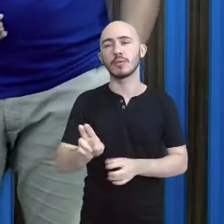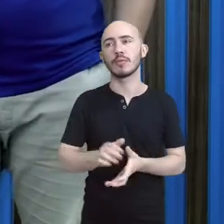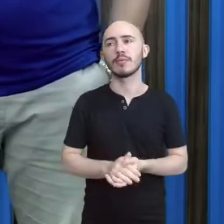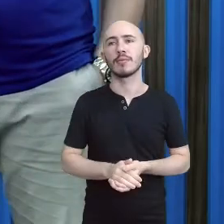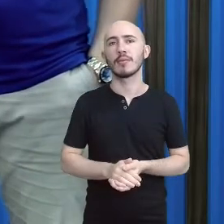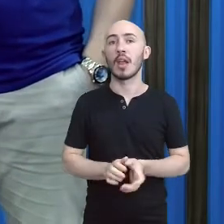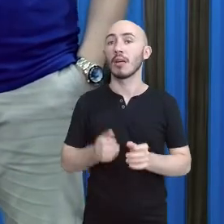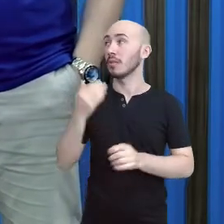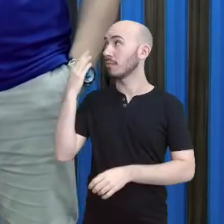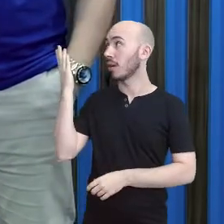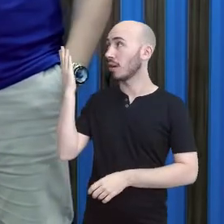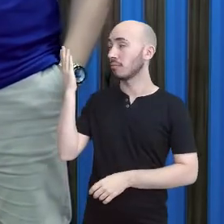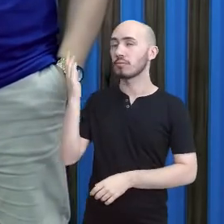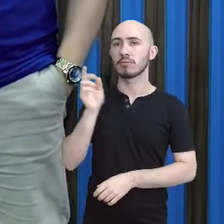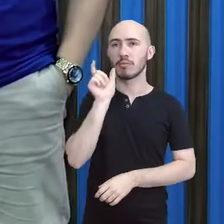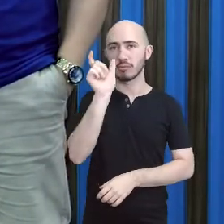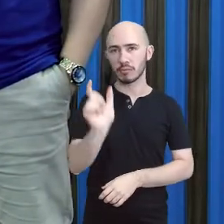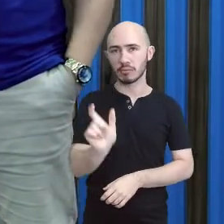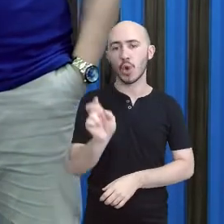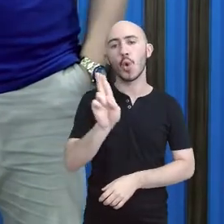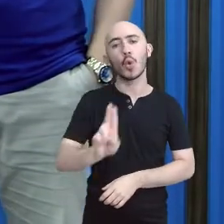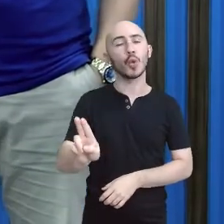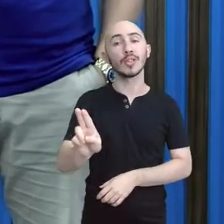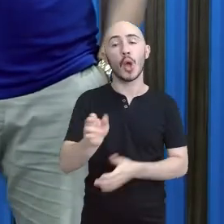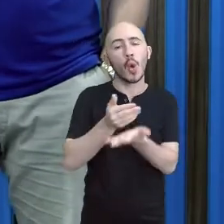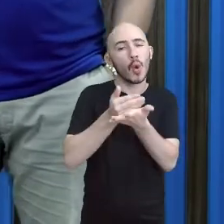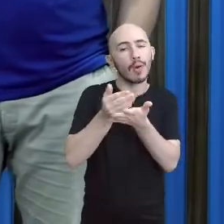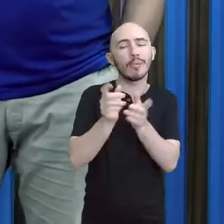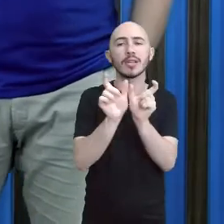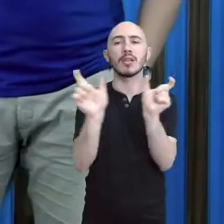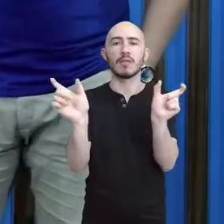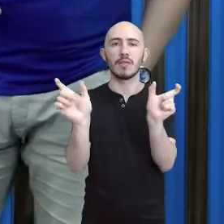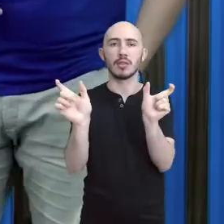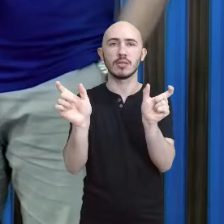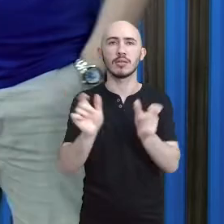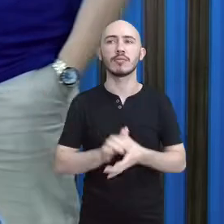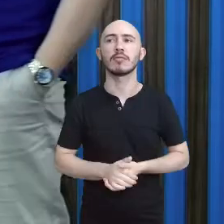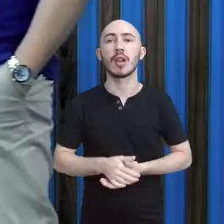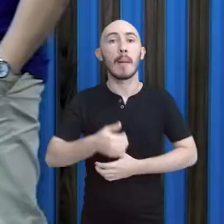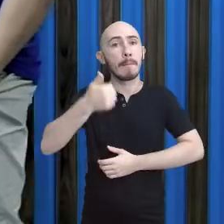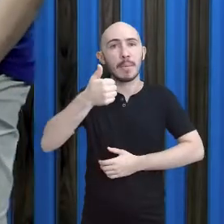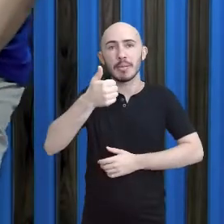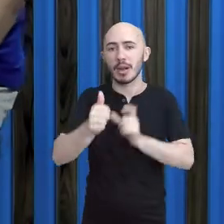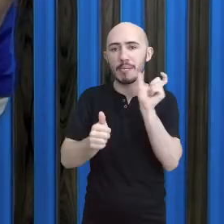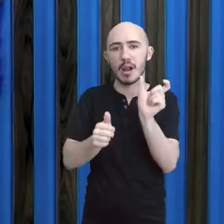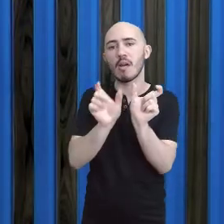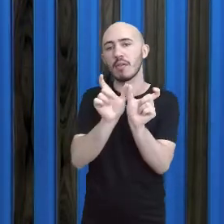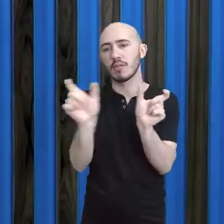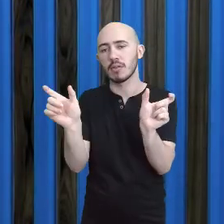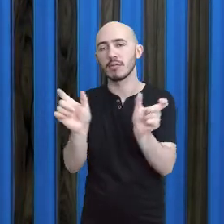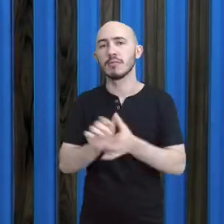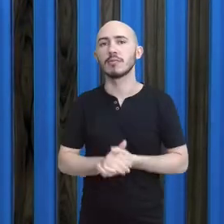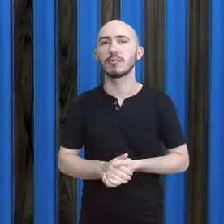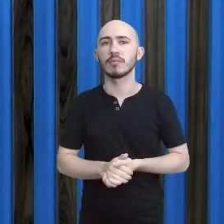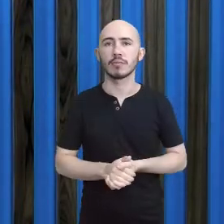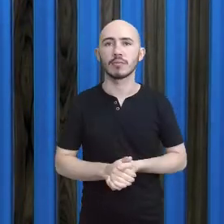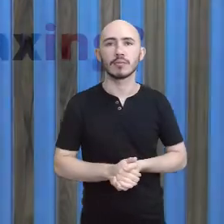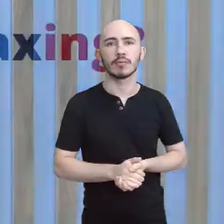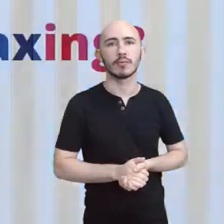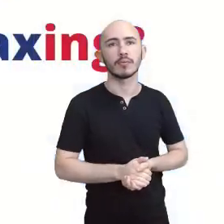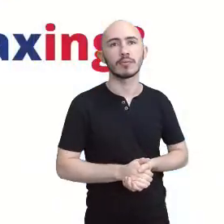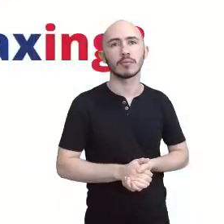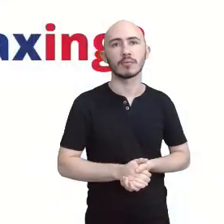chegam, esses pronomes interrogativos, eles tomam conta de tudo e eles só querem ser o primeiro, né? Então, vamos lá. Who,